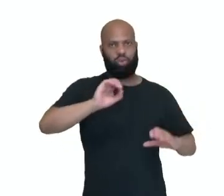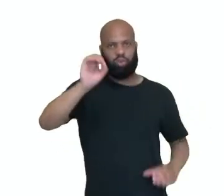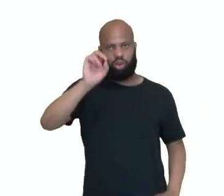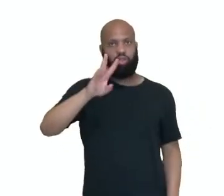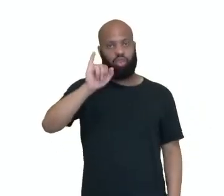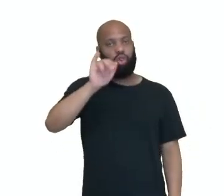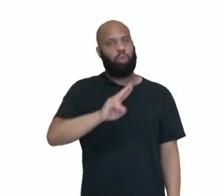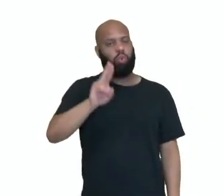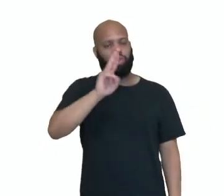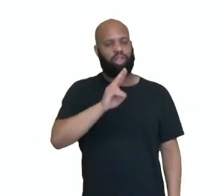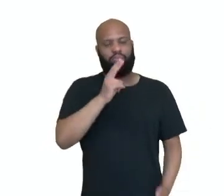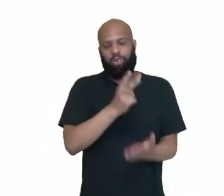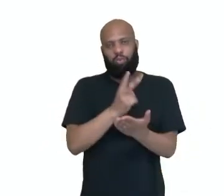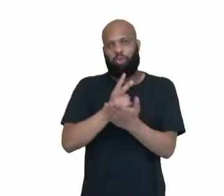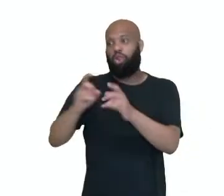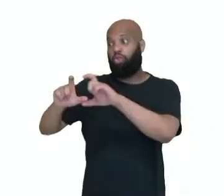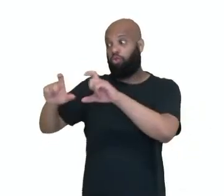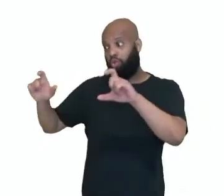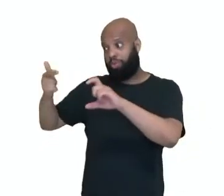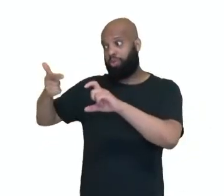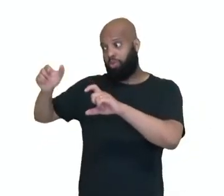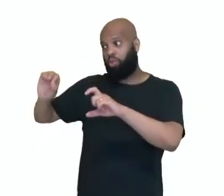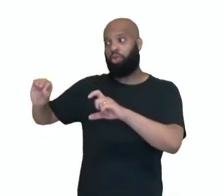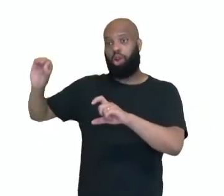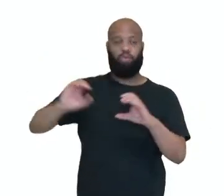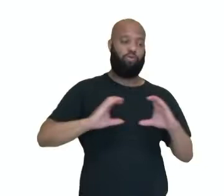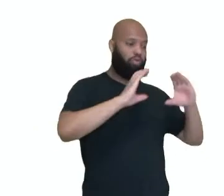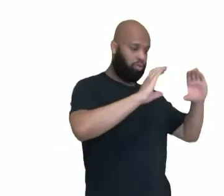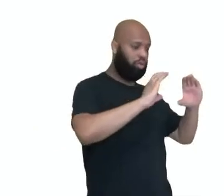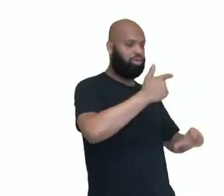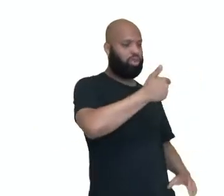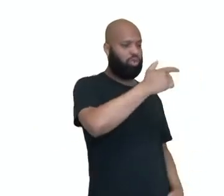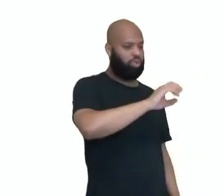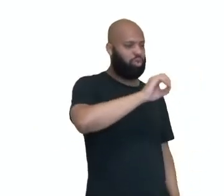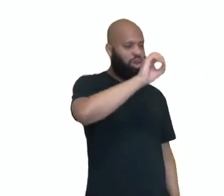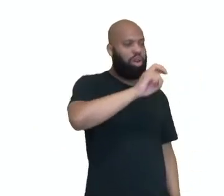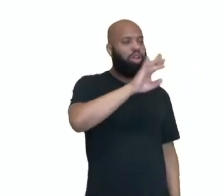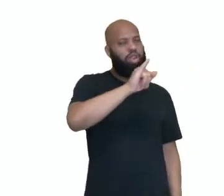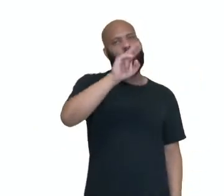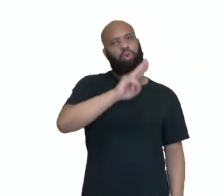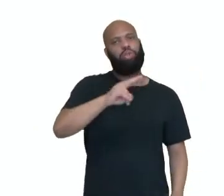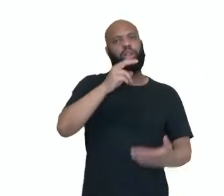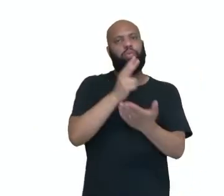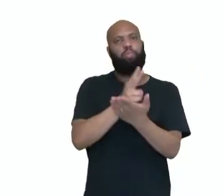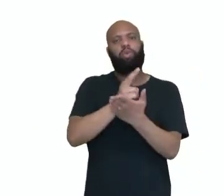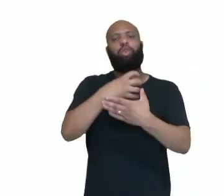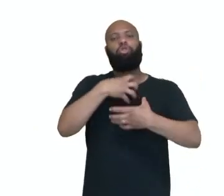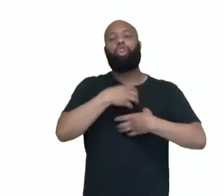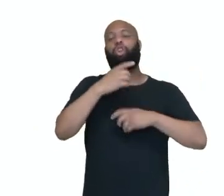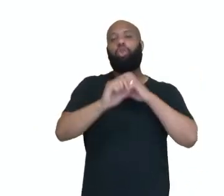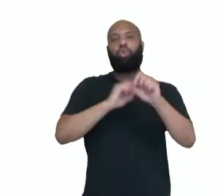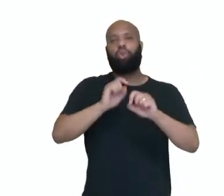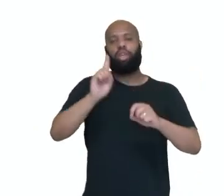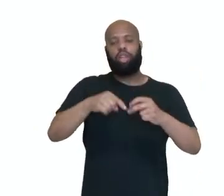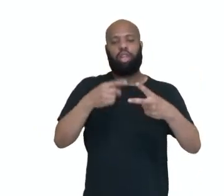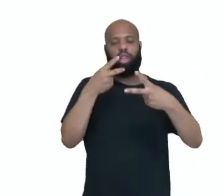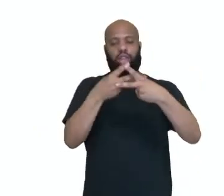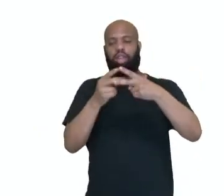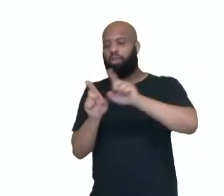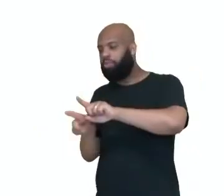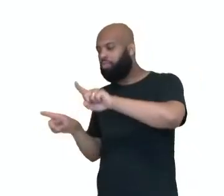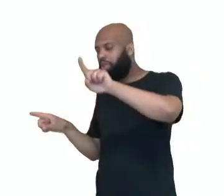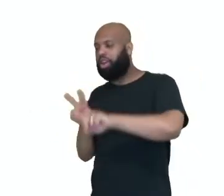na função, porque afinal de contas são muito parecidas, né? Então, vamos usar a fórmula de Bhaskara